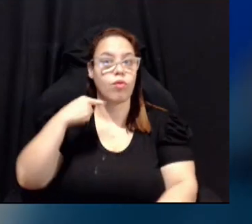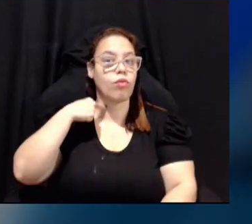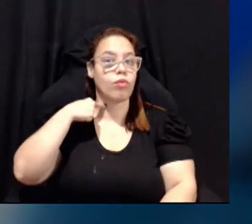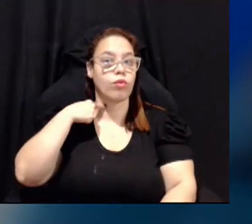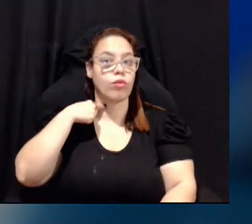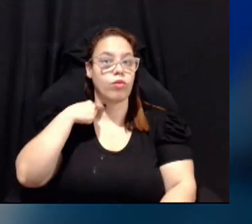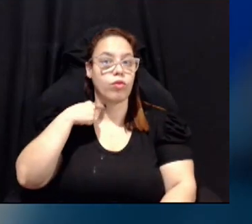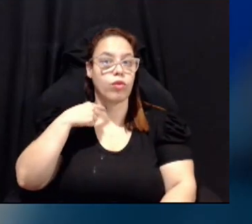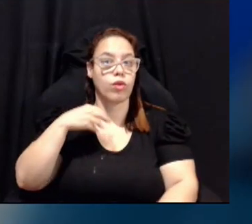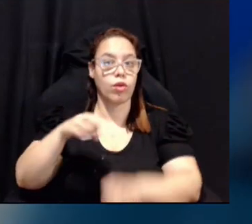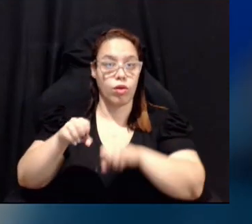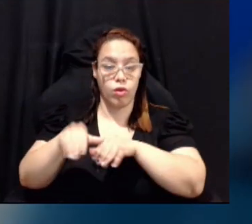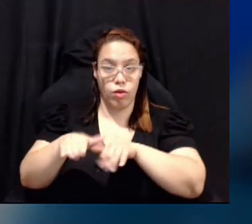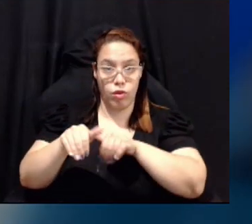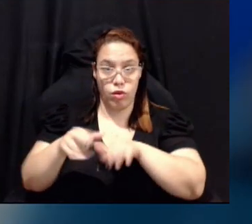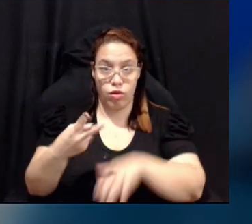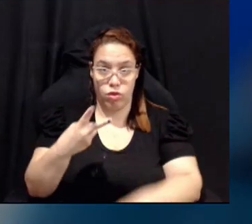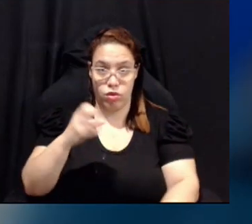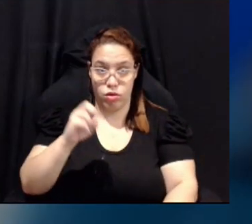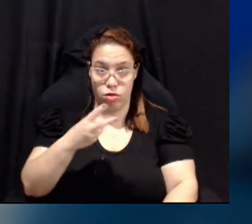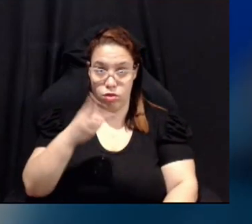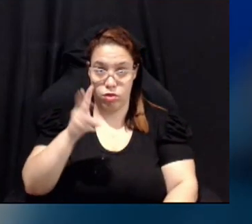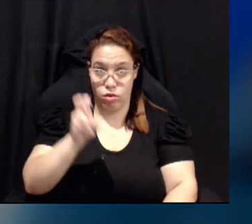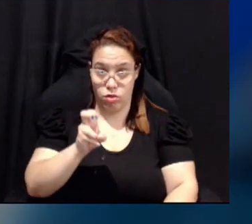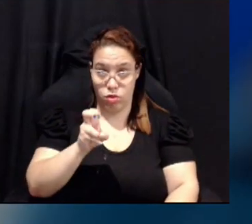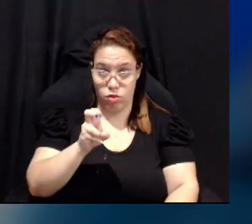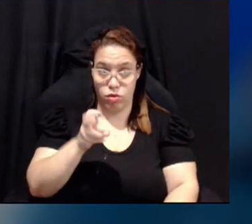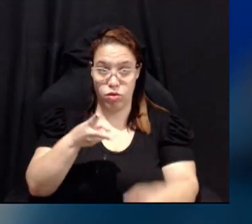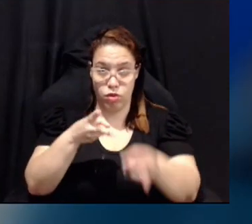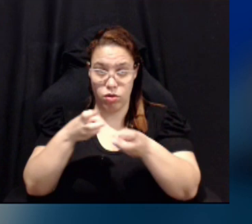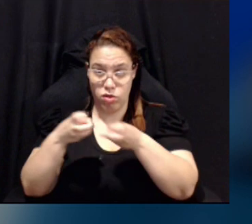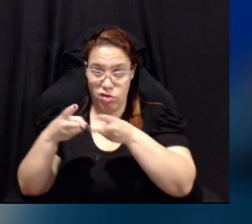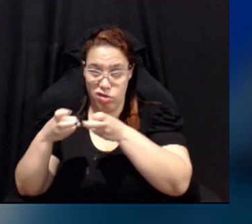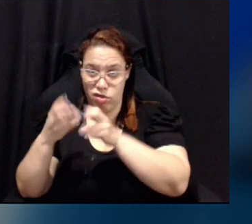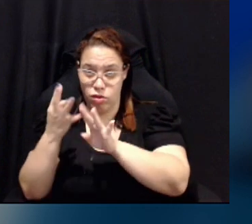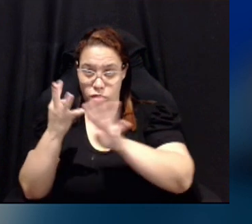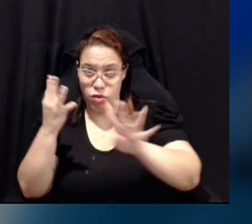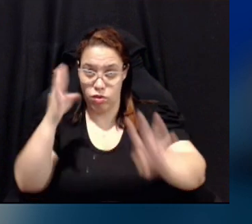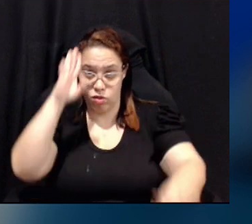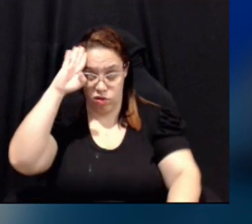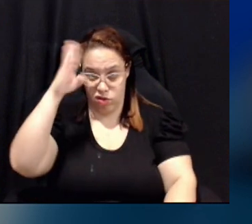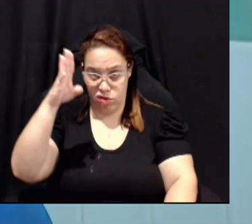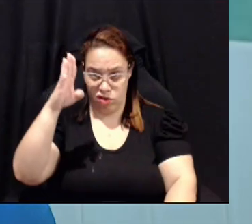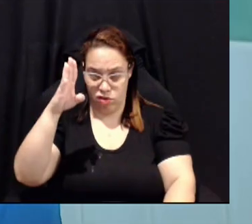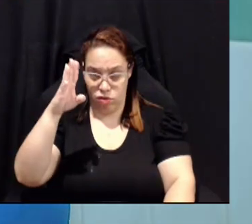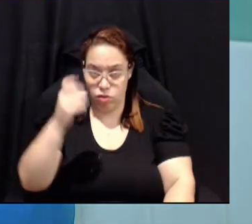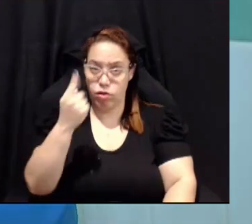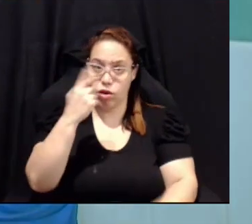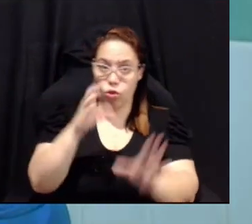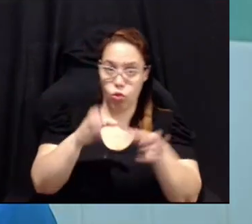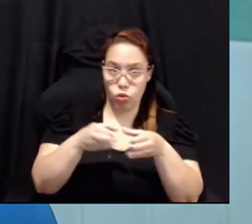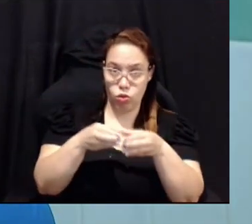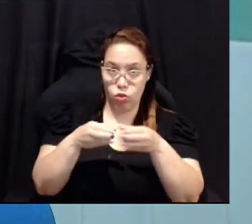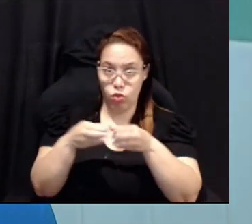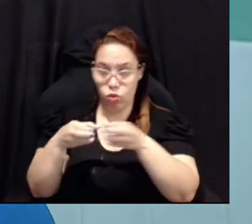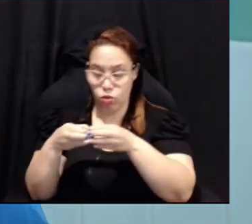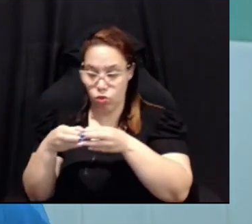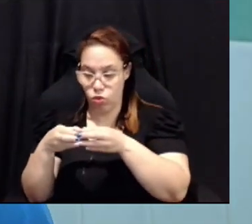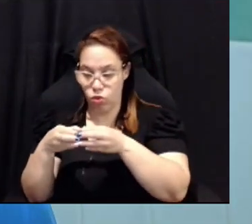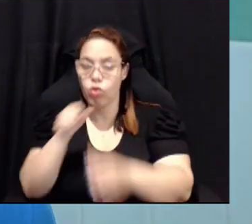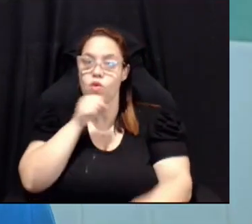de 2025, observando uma fila de prioridades para alguns grupos. Os idosos,